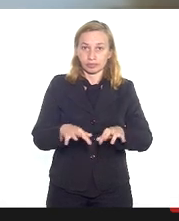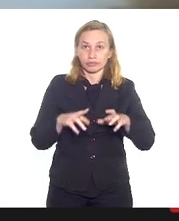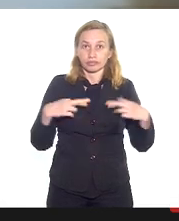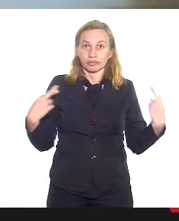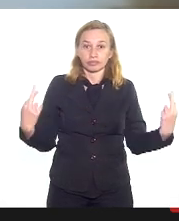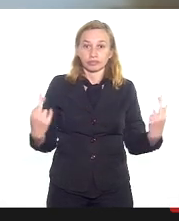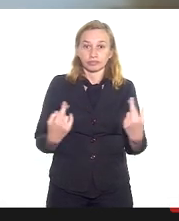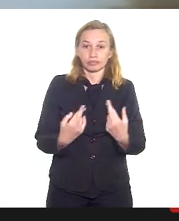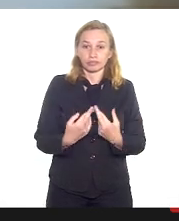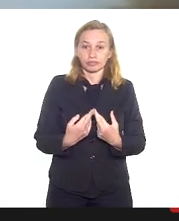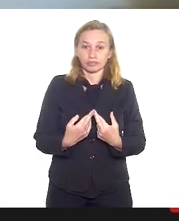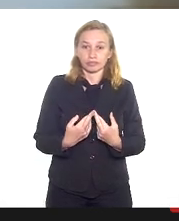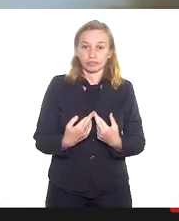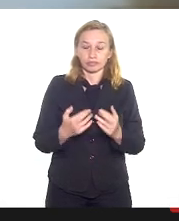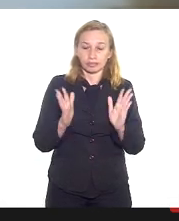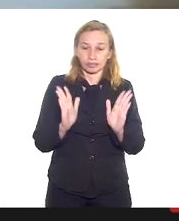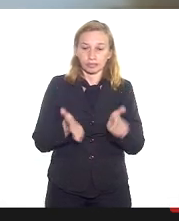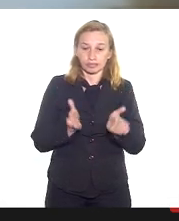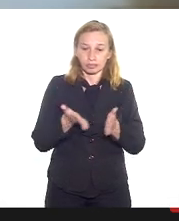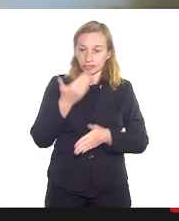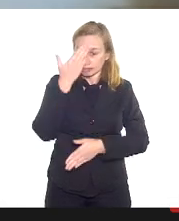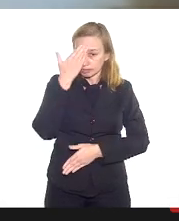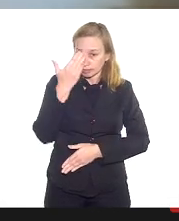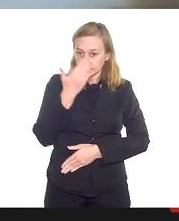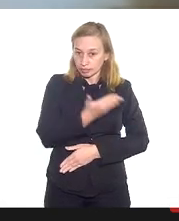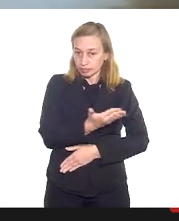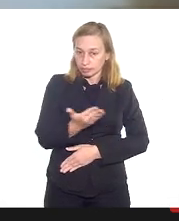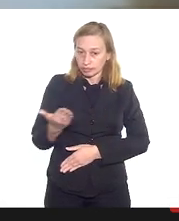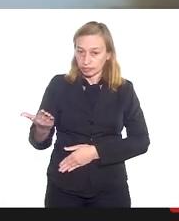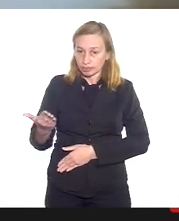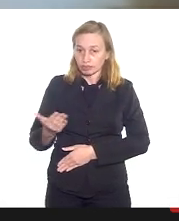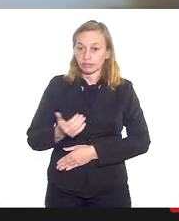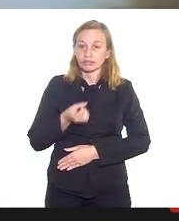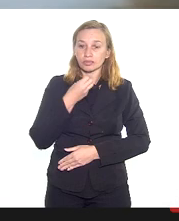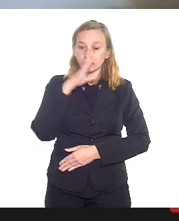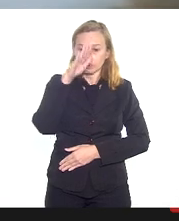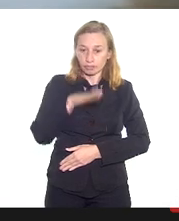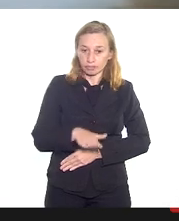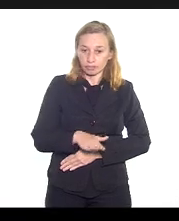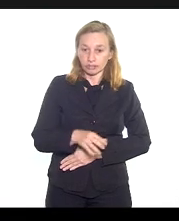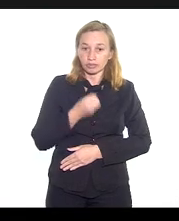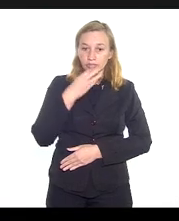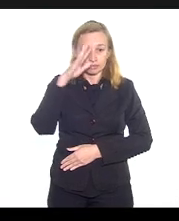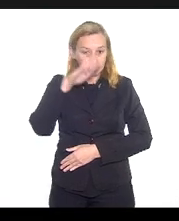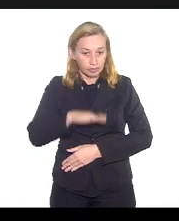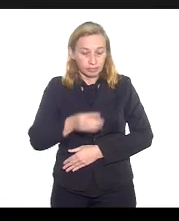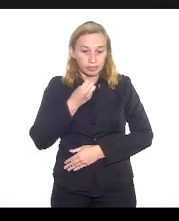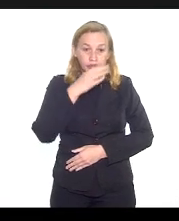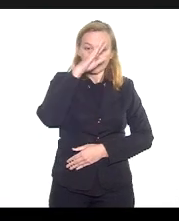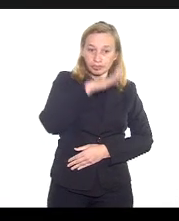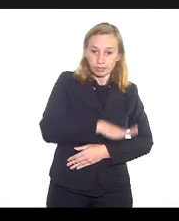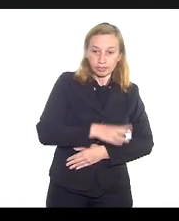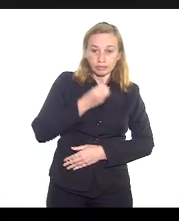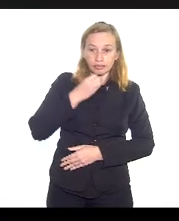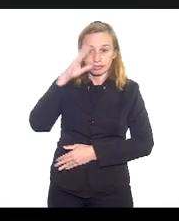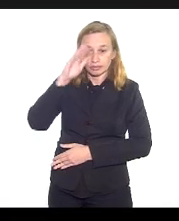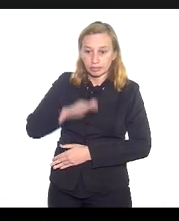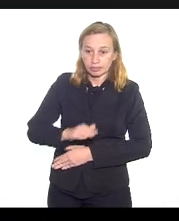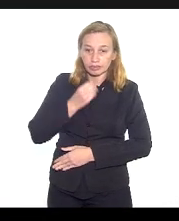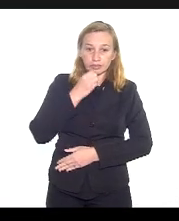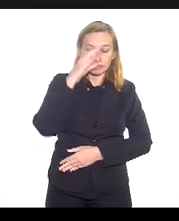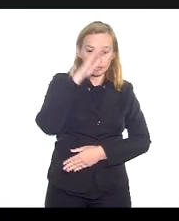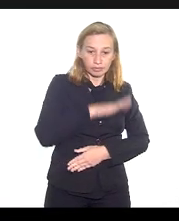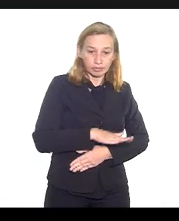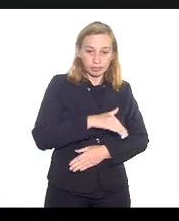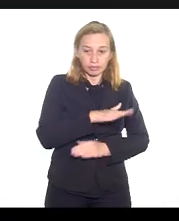nossa sessão de hoje. Muito obrigado, tenho todas e todos uma boa tarde. Boa tarde. Boa tarde. Boa tarde a todos. Boa